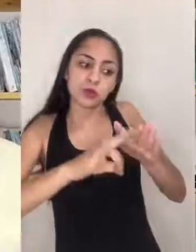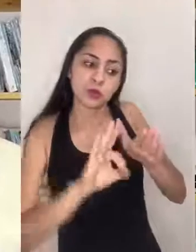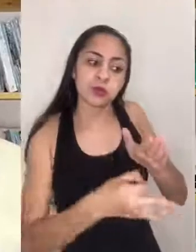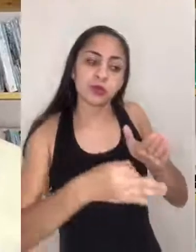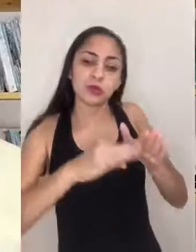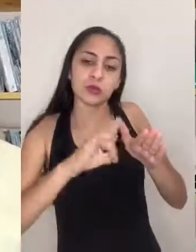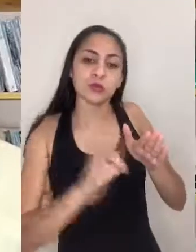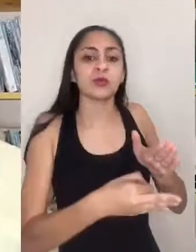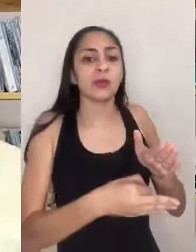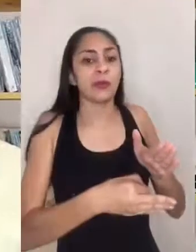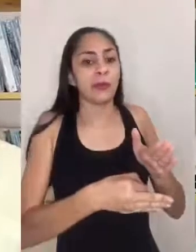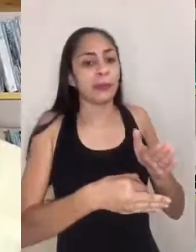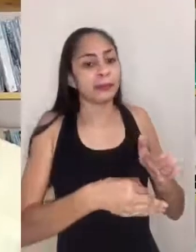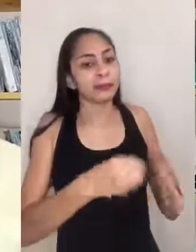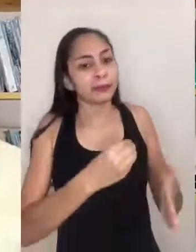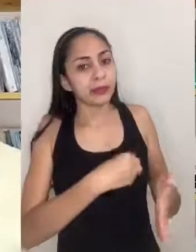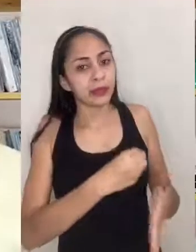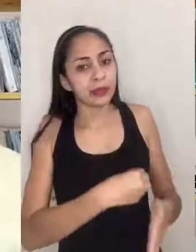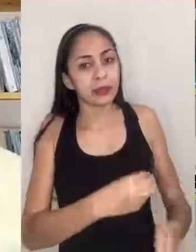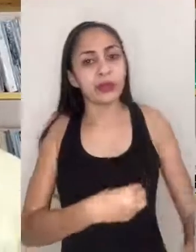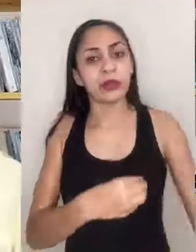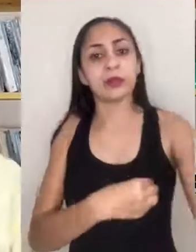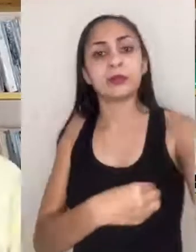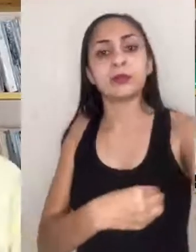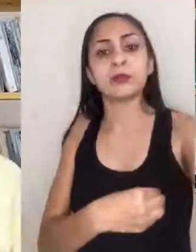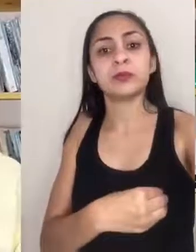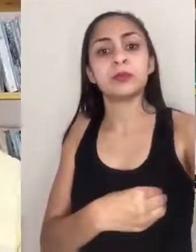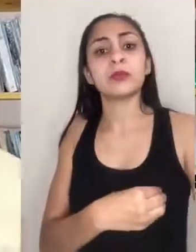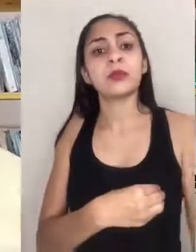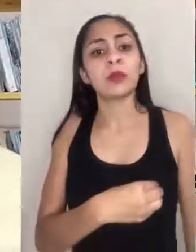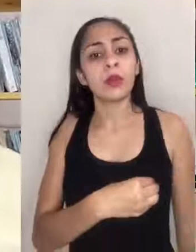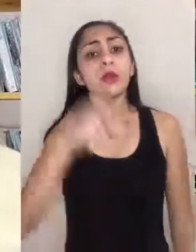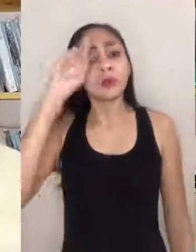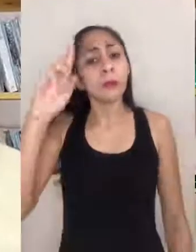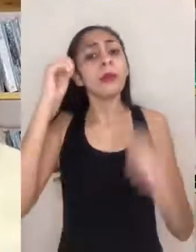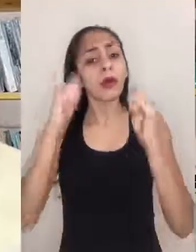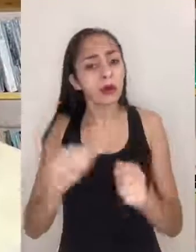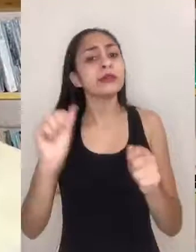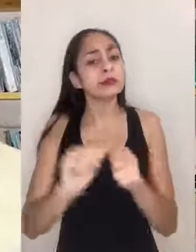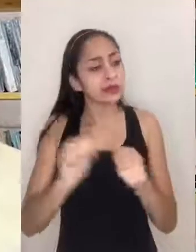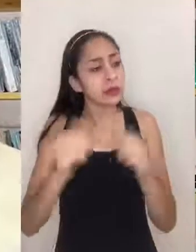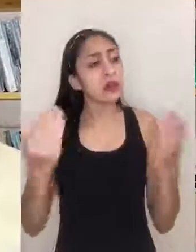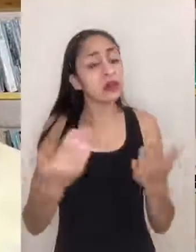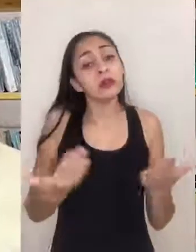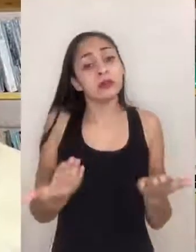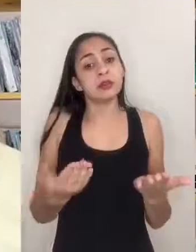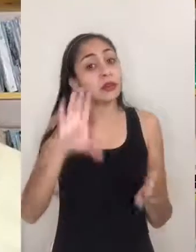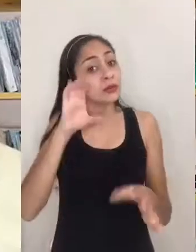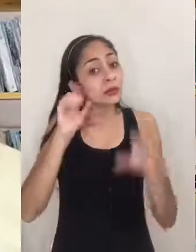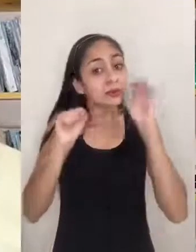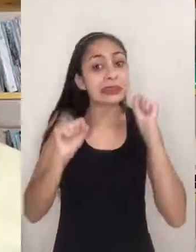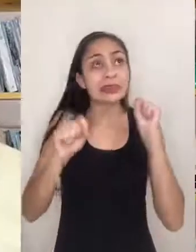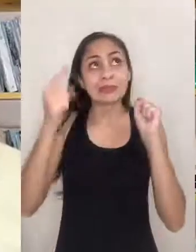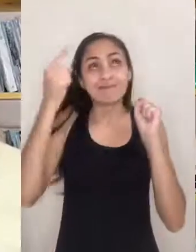da palavra dele. E o Senhor Deus pode estar fazendo isso neste momento, através desta